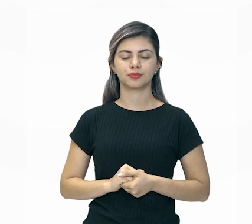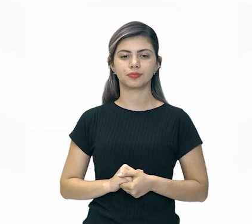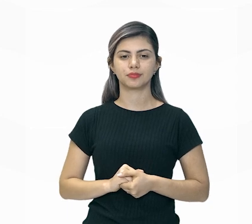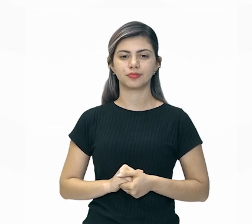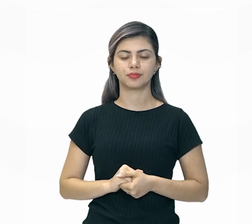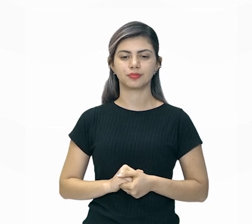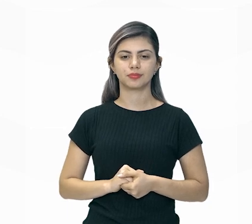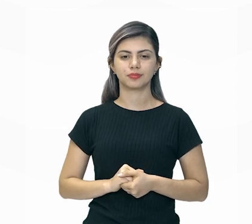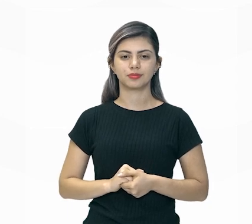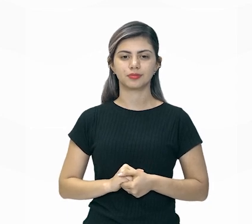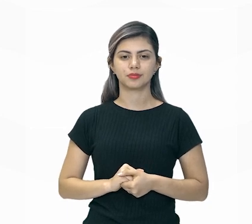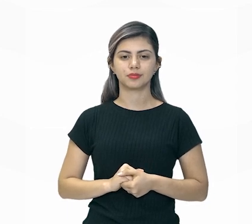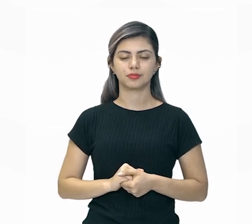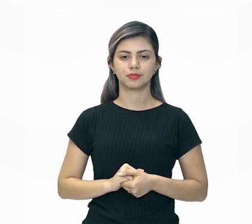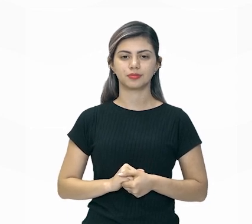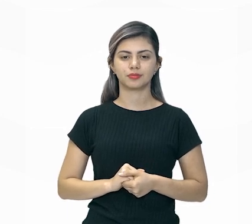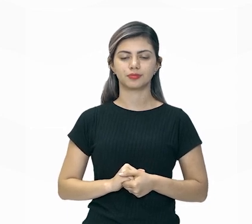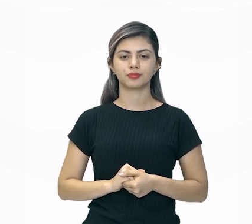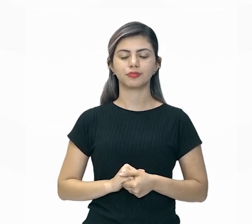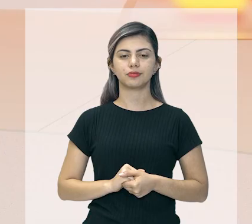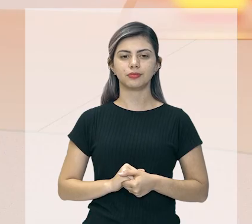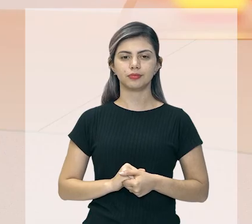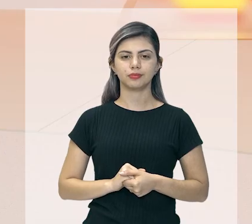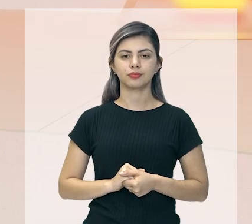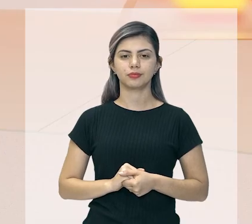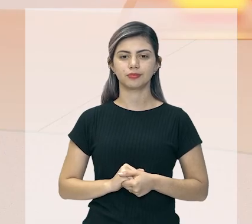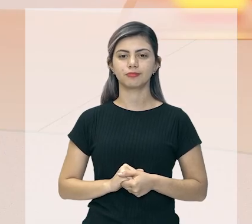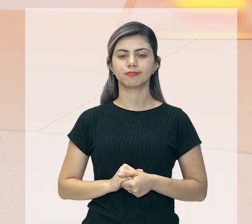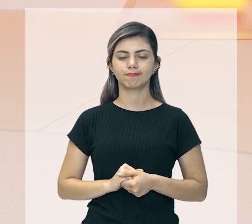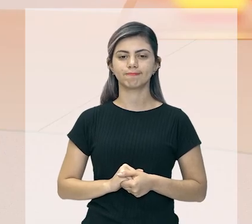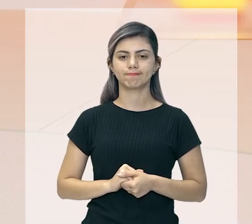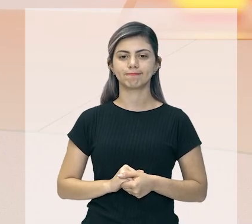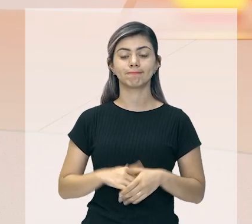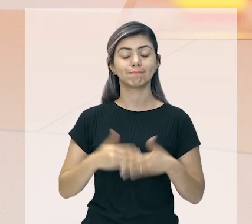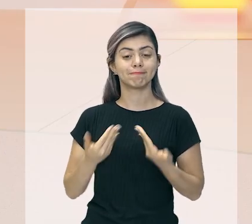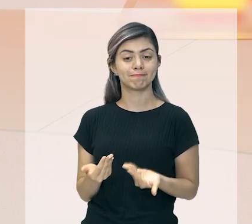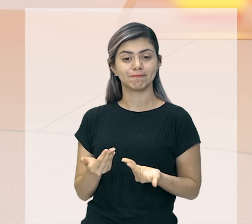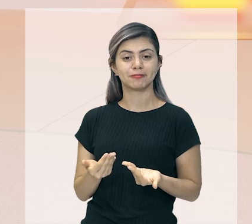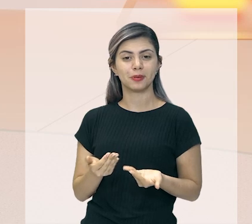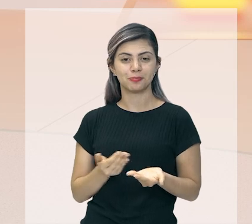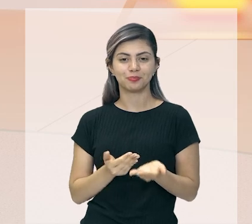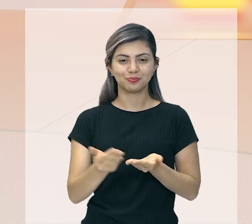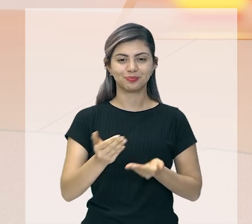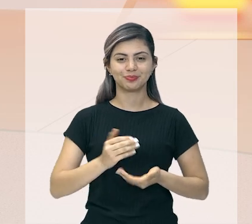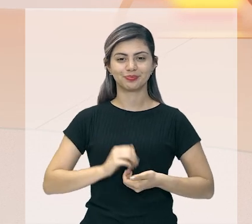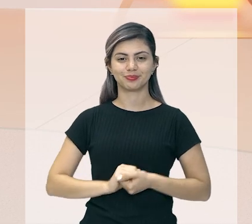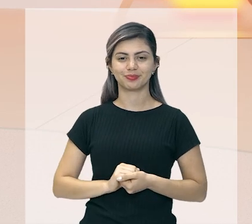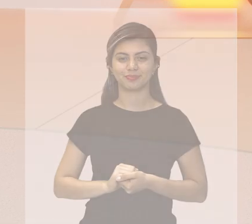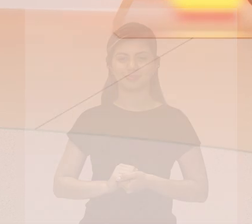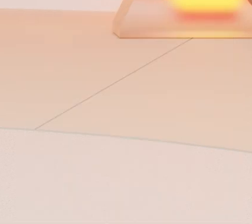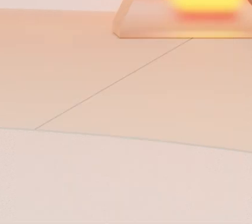avaliação aqui da terceira série do ensino médio. Bom, gente, vamos começar.